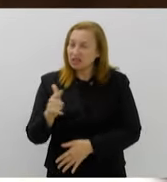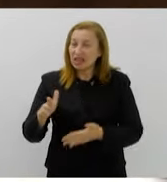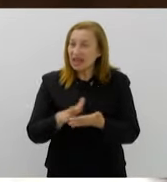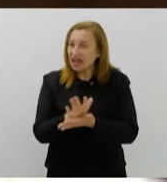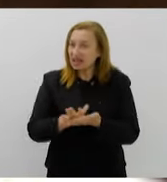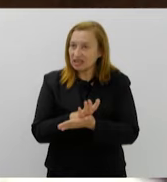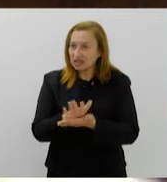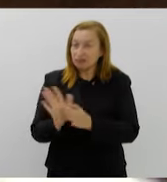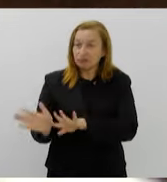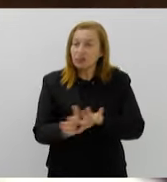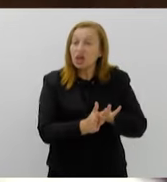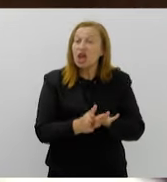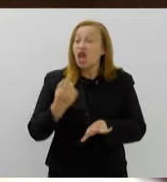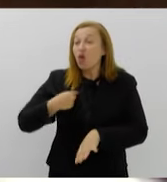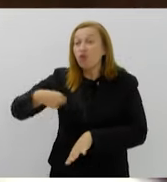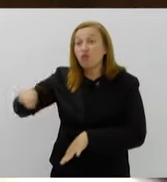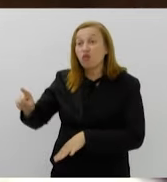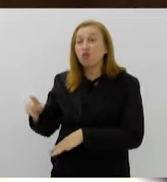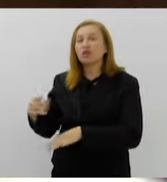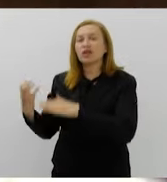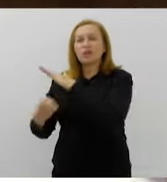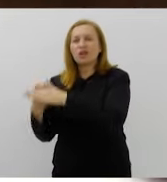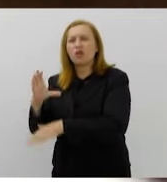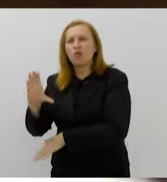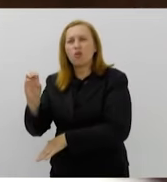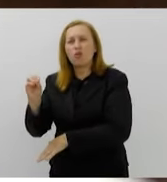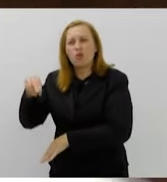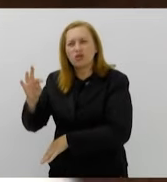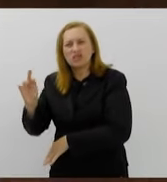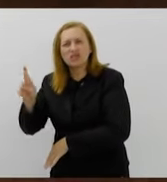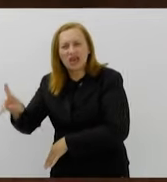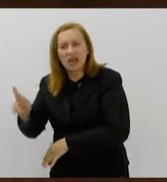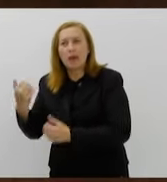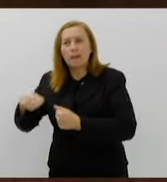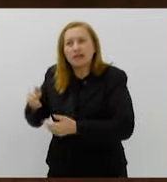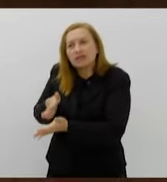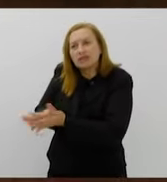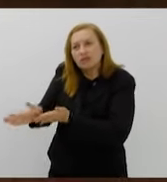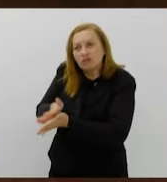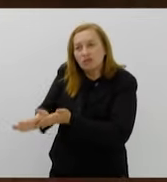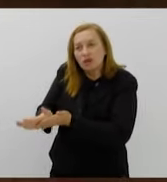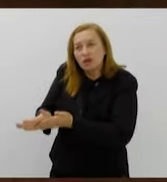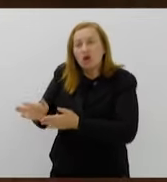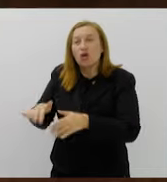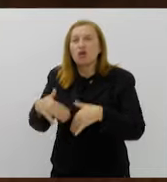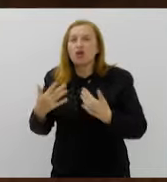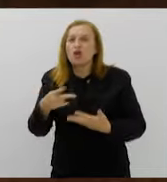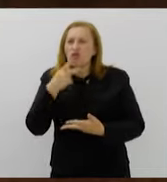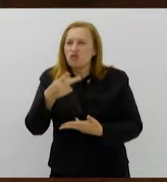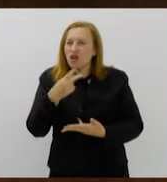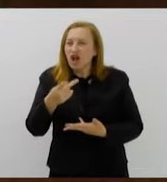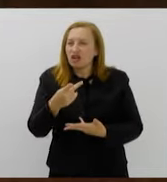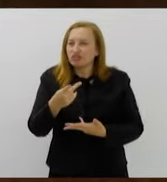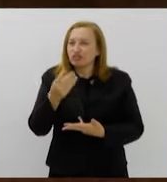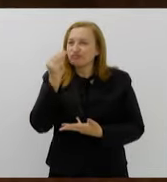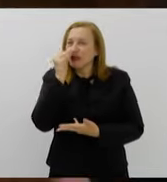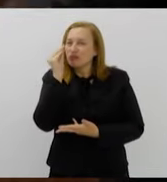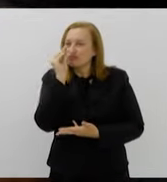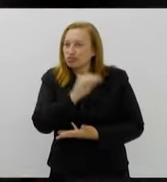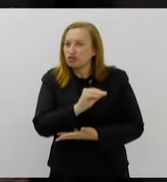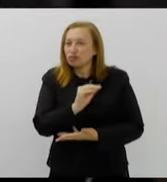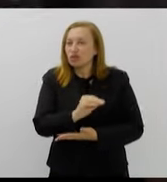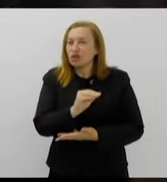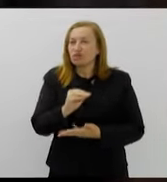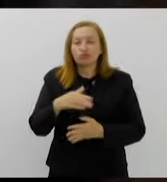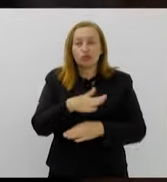coner fui na coner tem que emitir Ofício ou seja um descaso total câmeras tem na